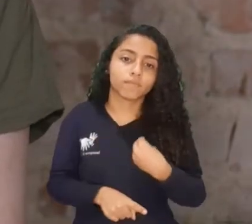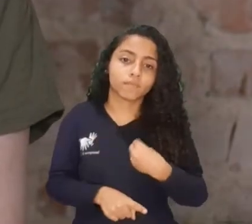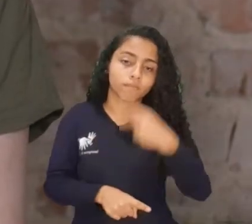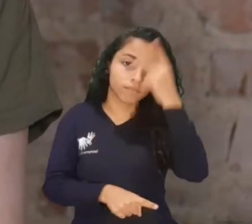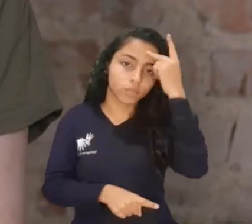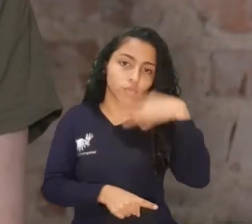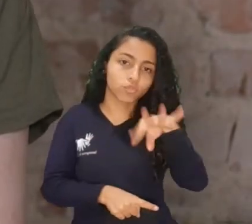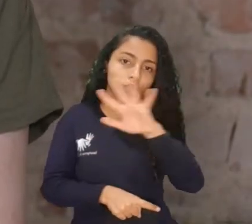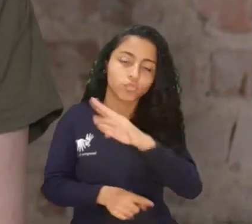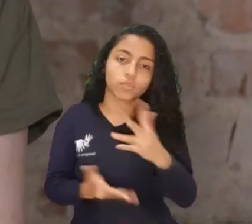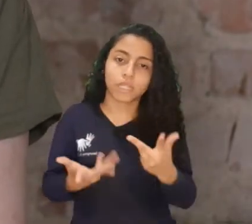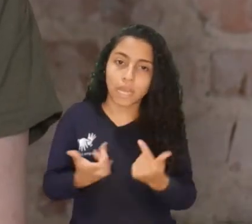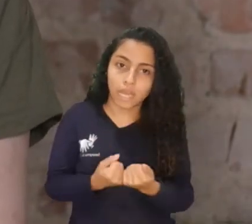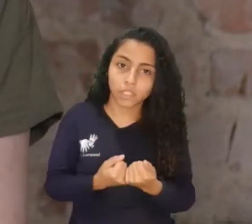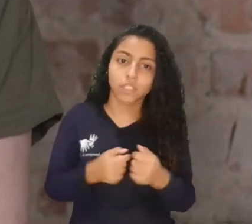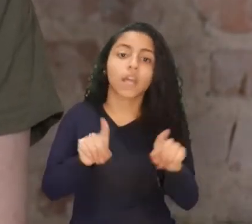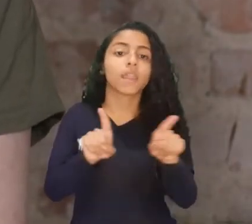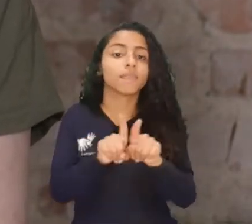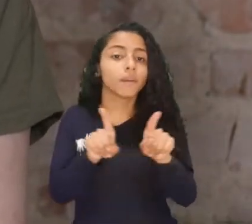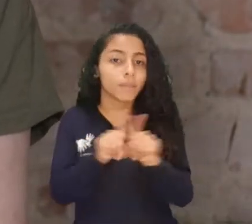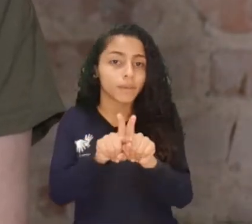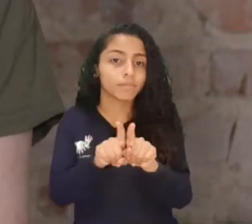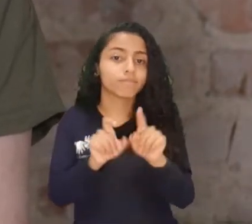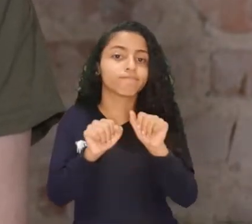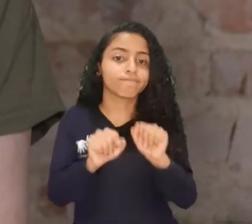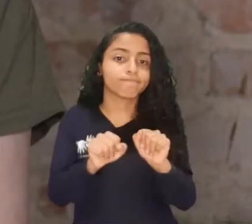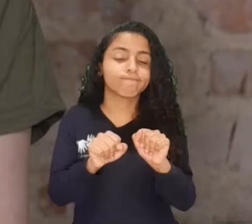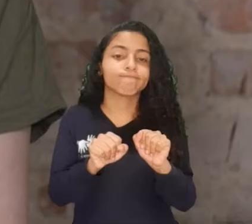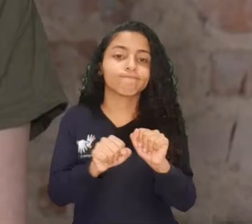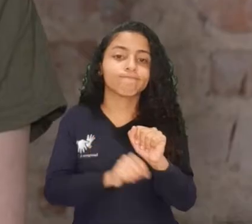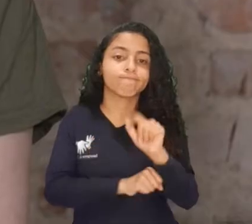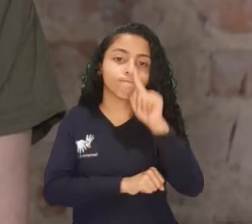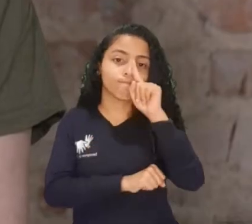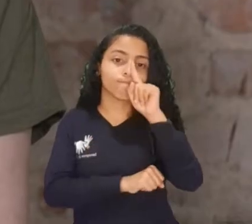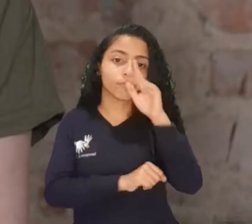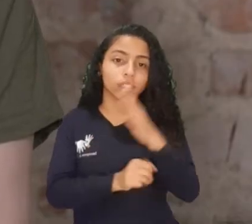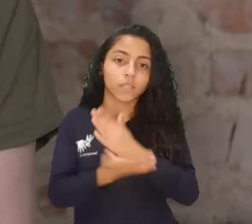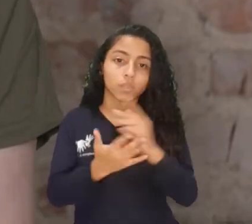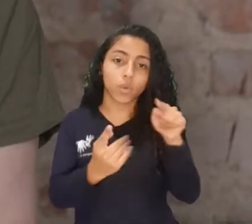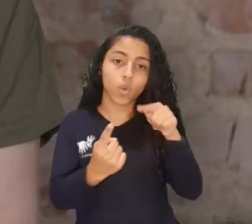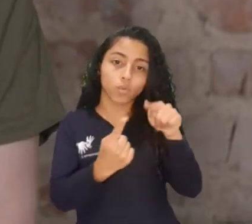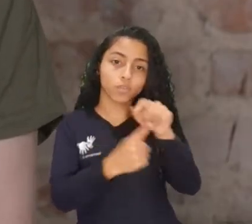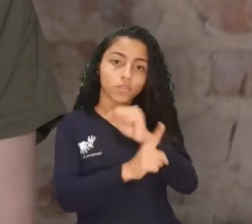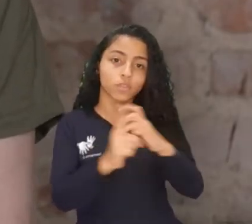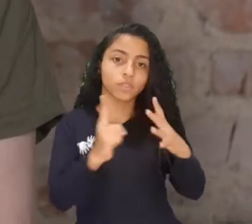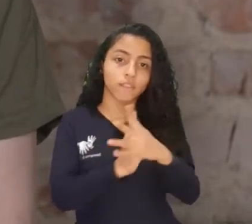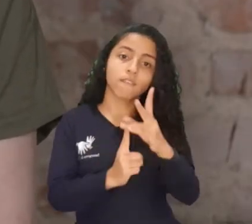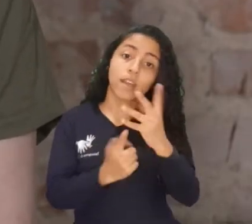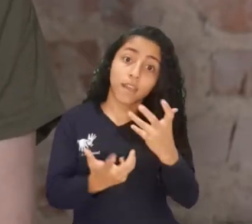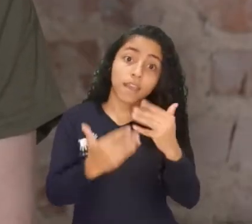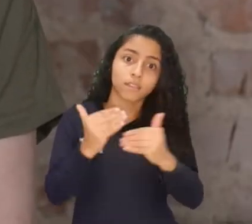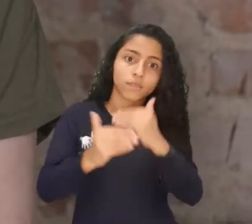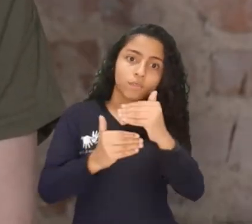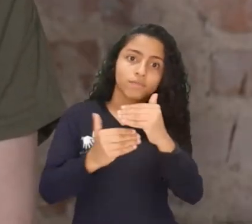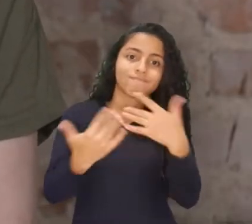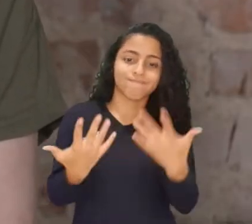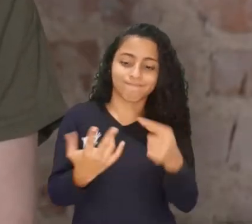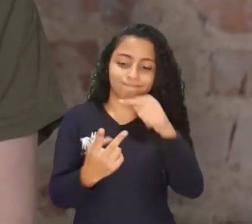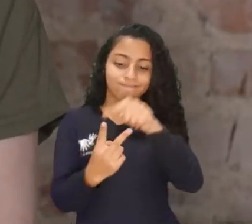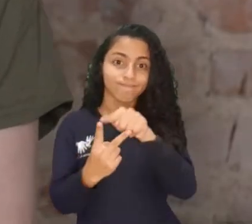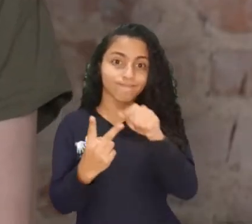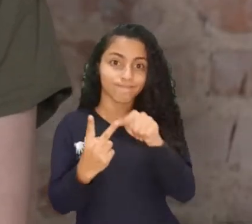também comprometer os objetivos sociais que nós temos a desenvolver. Portanto, essas duas emergências